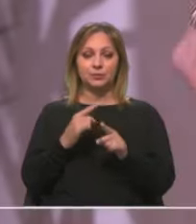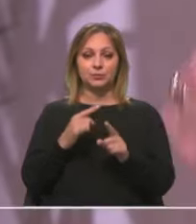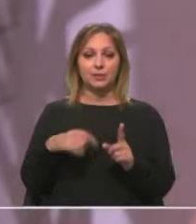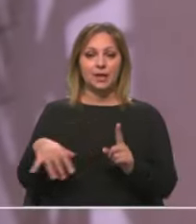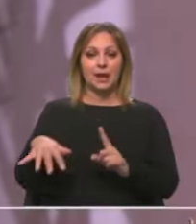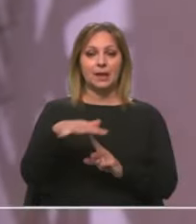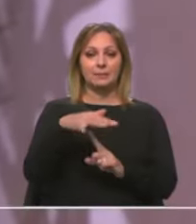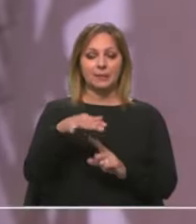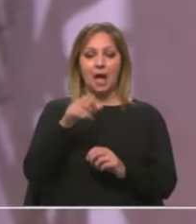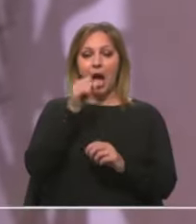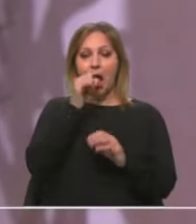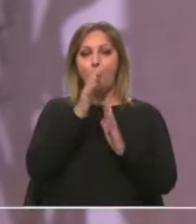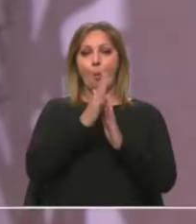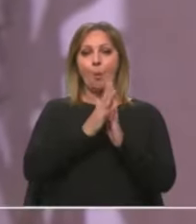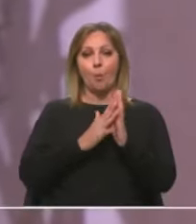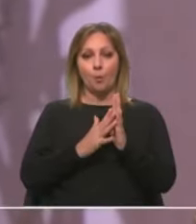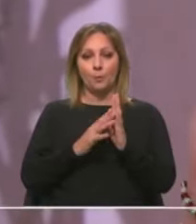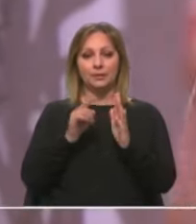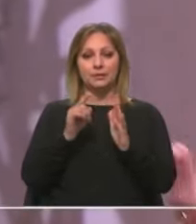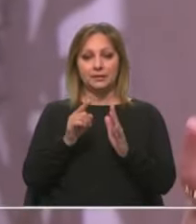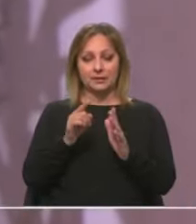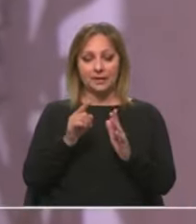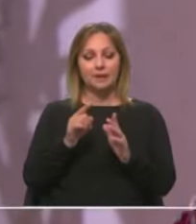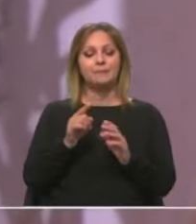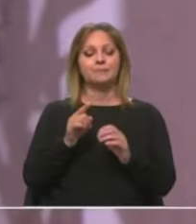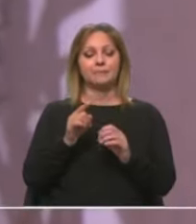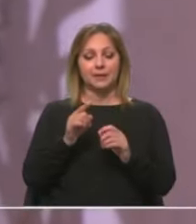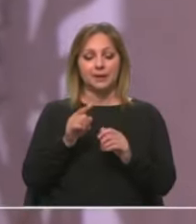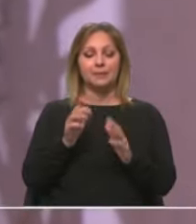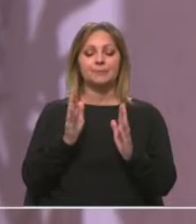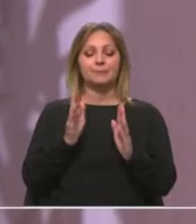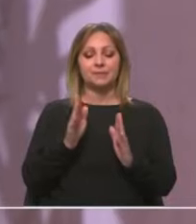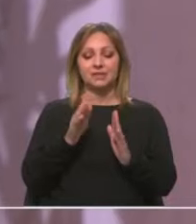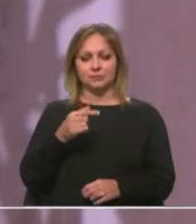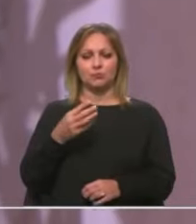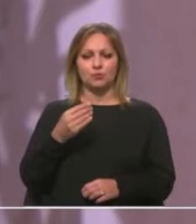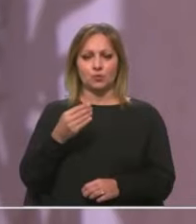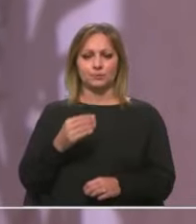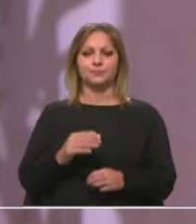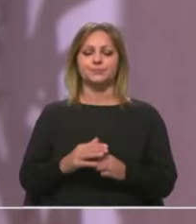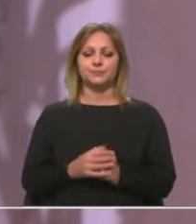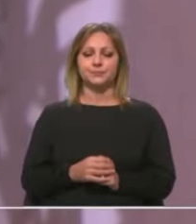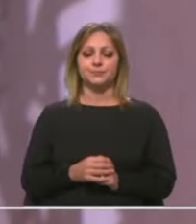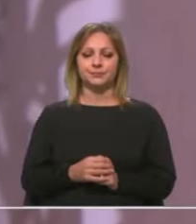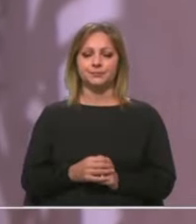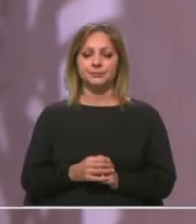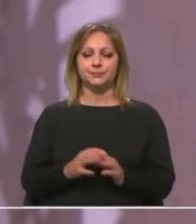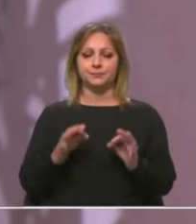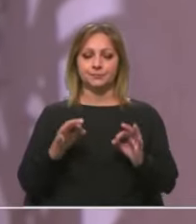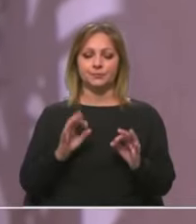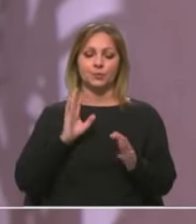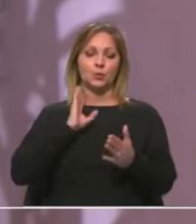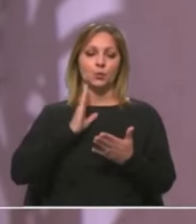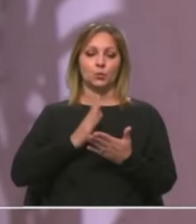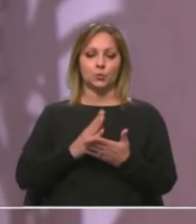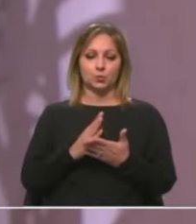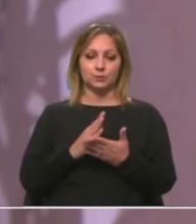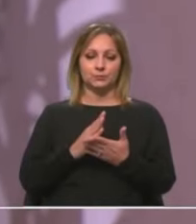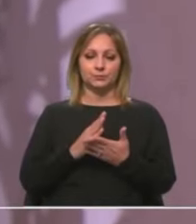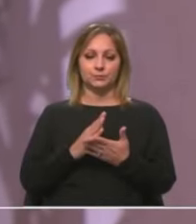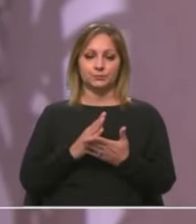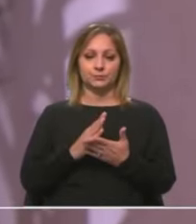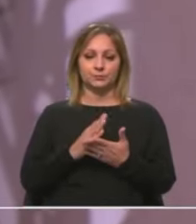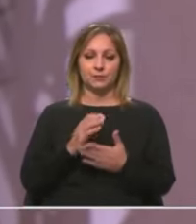ambientes mais úmidos, portanto, ela é uma planta que Gosta precisa de umidade. desse tipo de ambiente. Giro. Pronto. Por último, portanto,